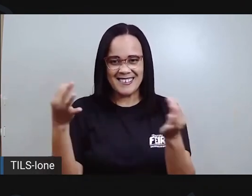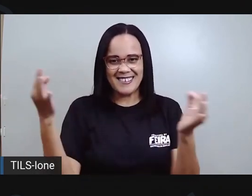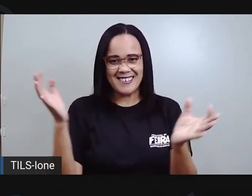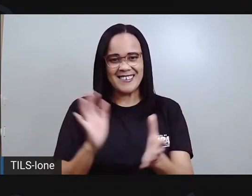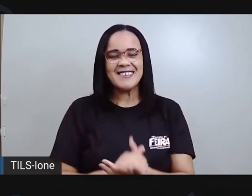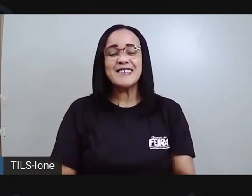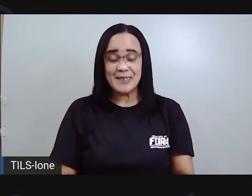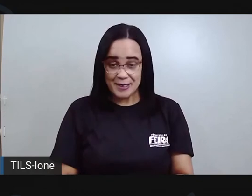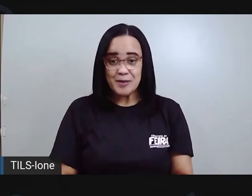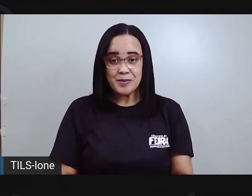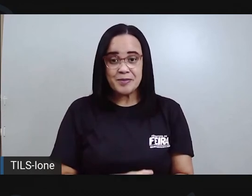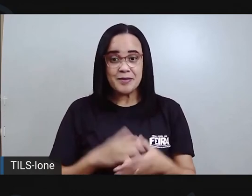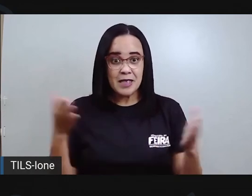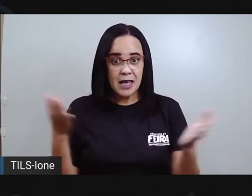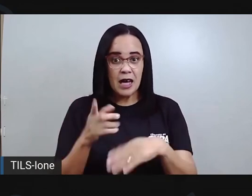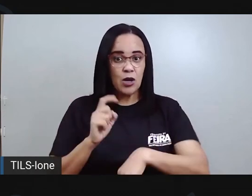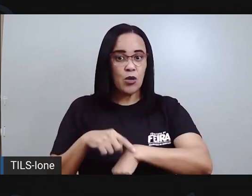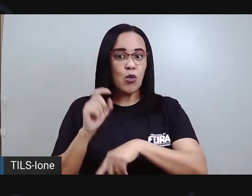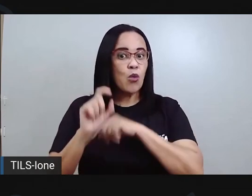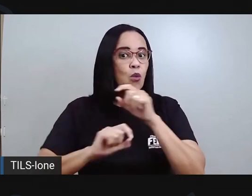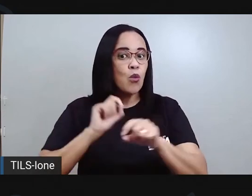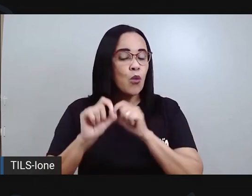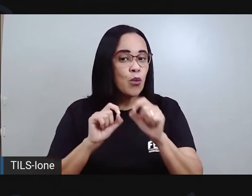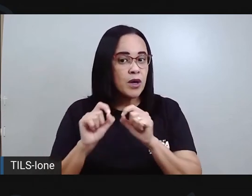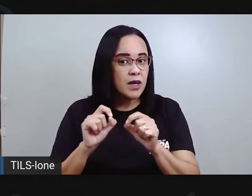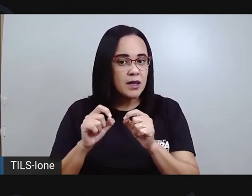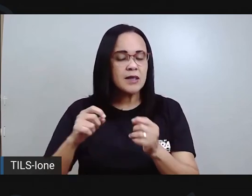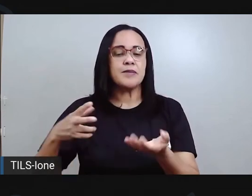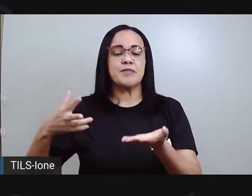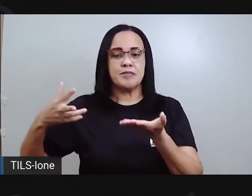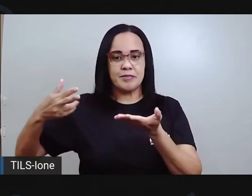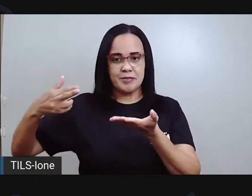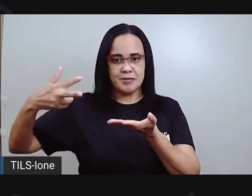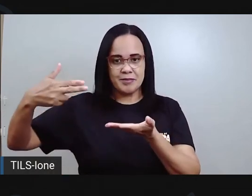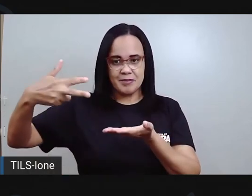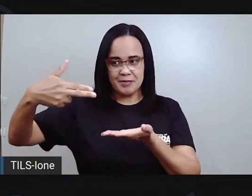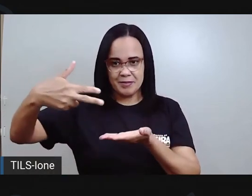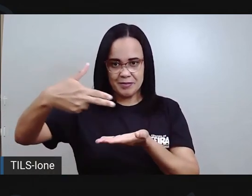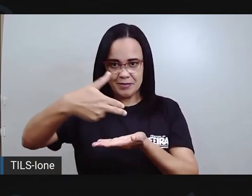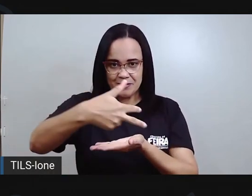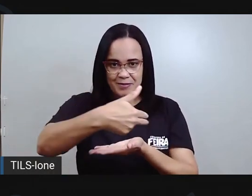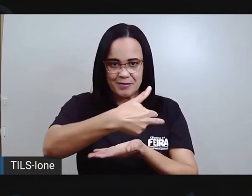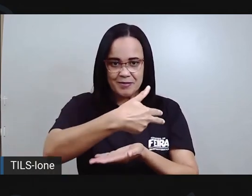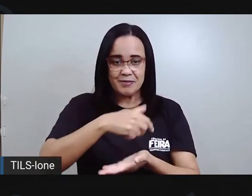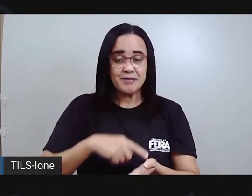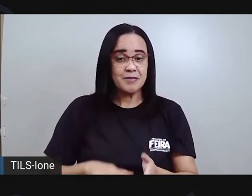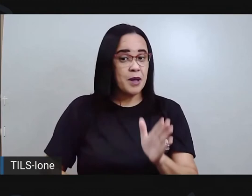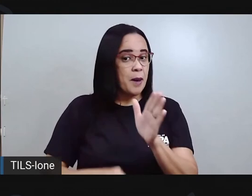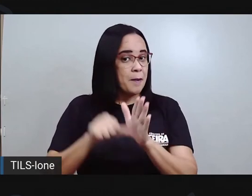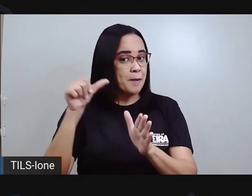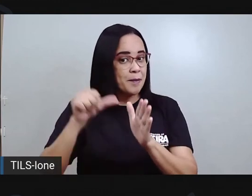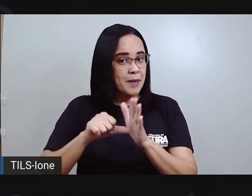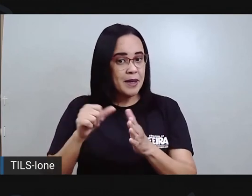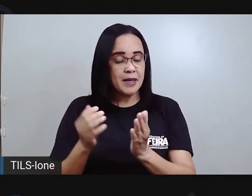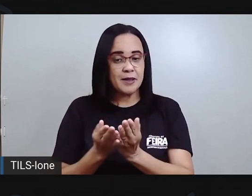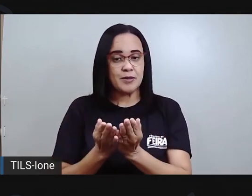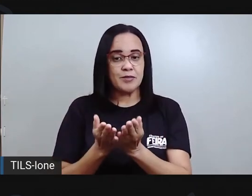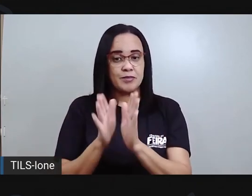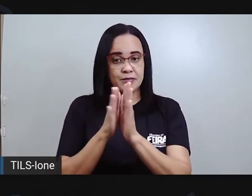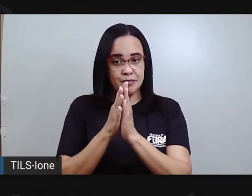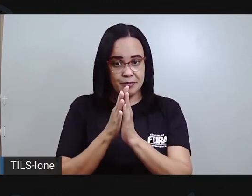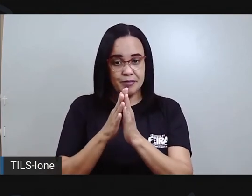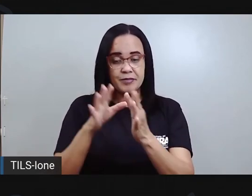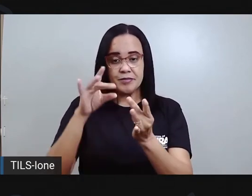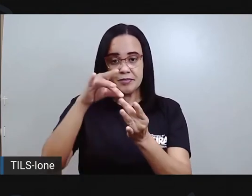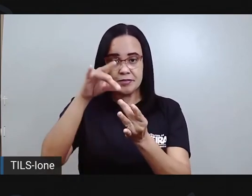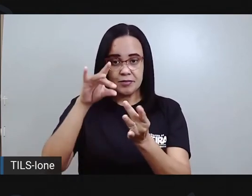E agora é hora da gente recortar. Então vamos lá? Primeiro passo é juntar uma ponta com a